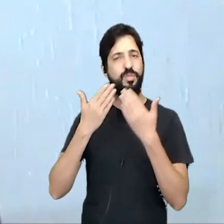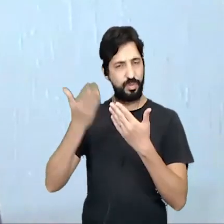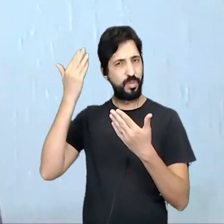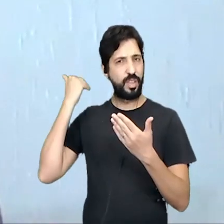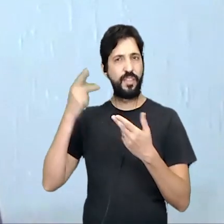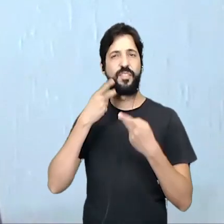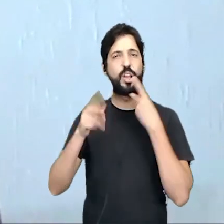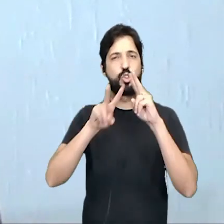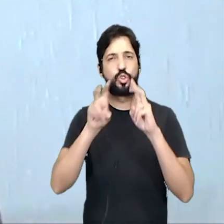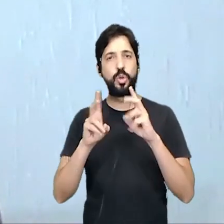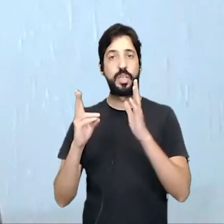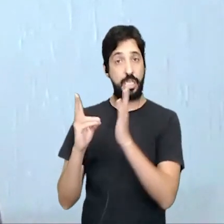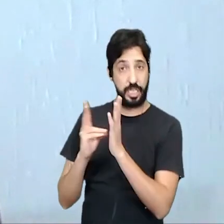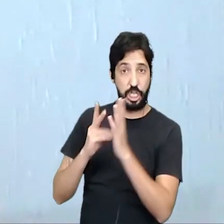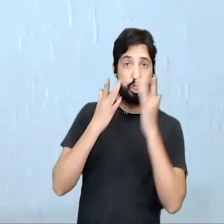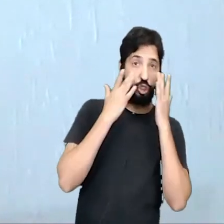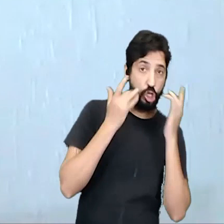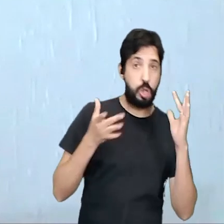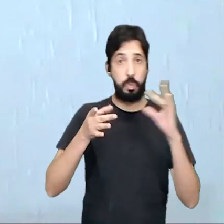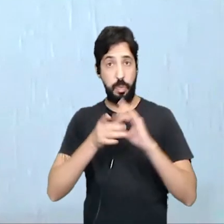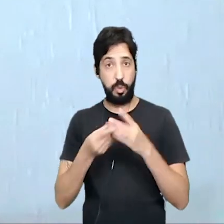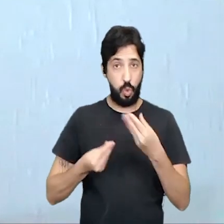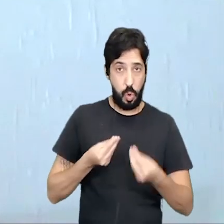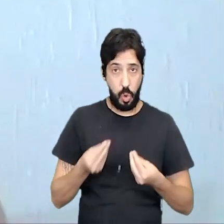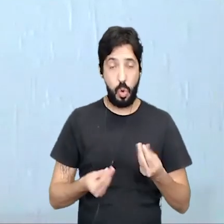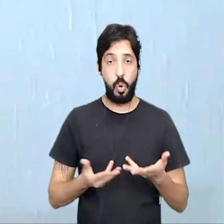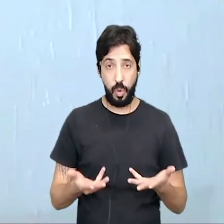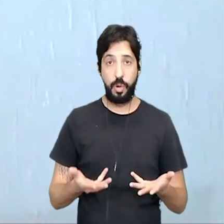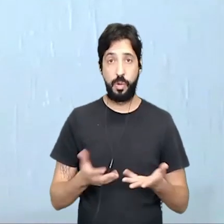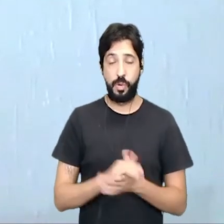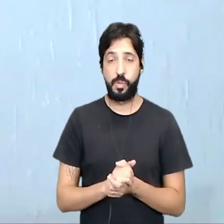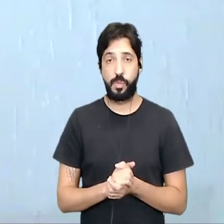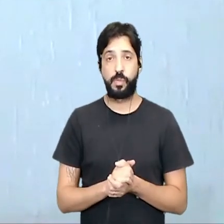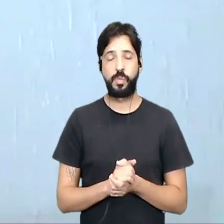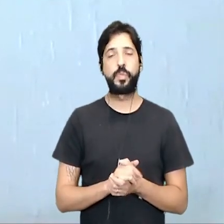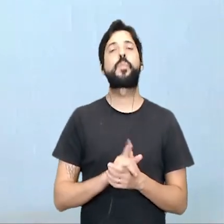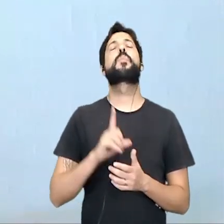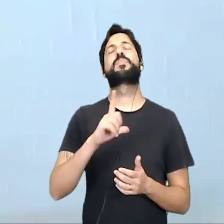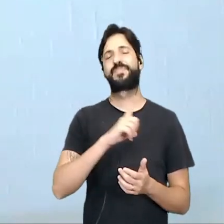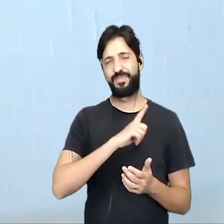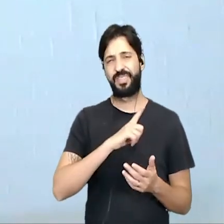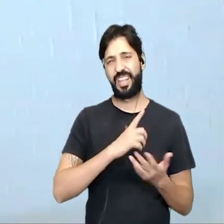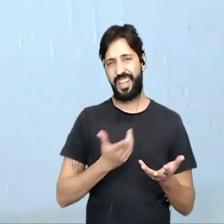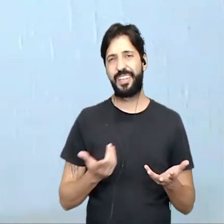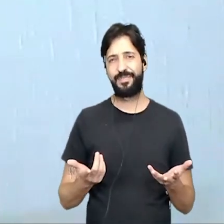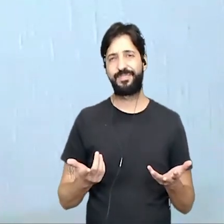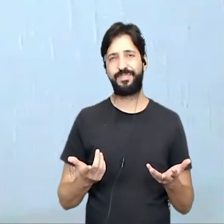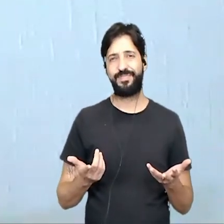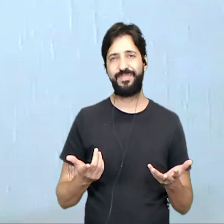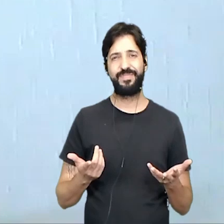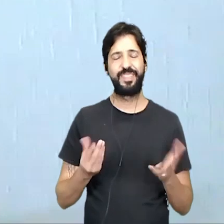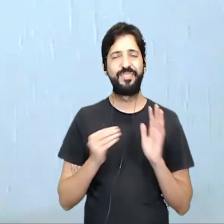teve uma conversa uma vez sobre esse negócio de índio e teatro e índio, e há